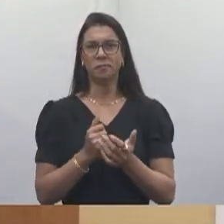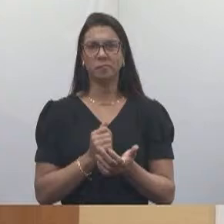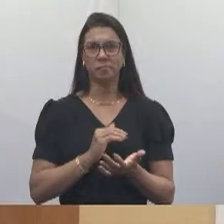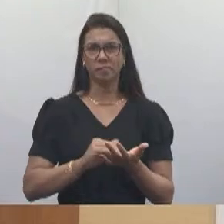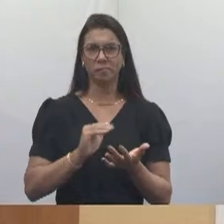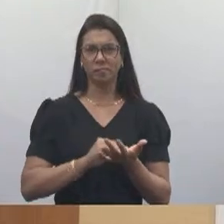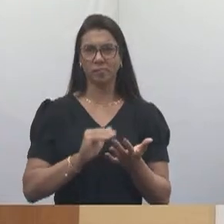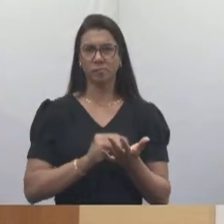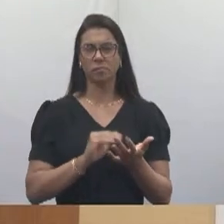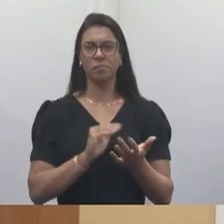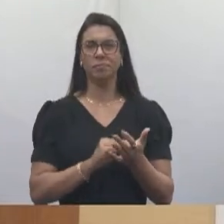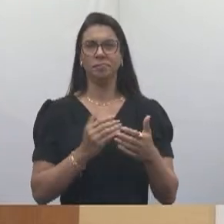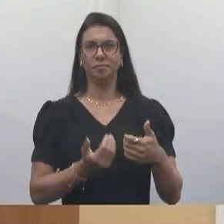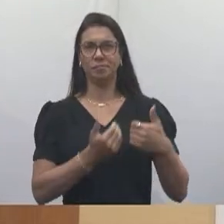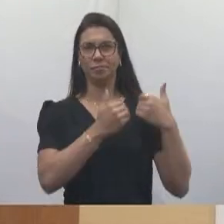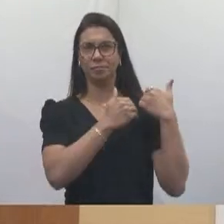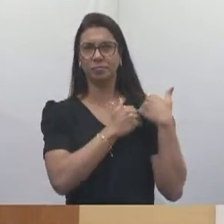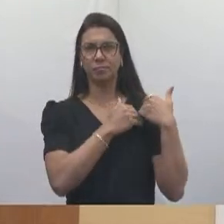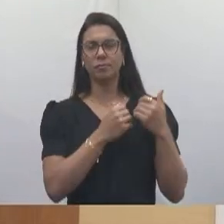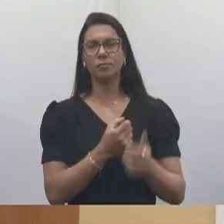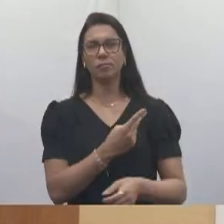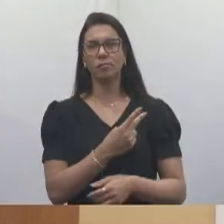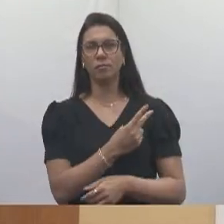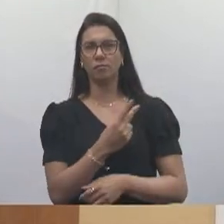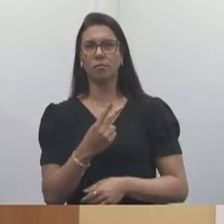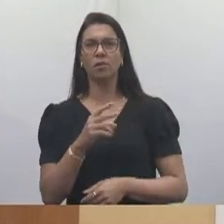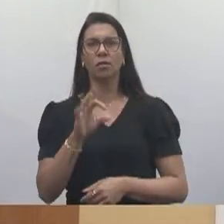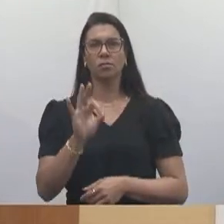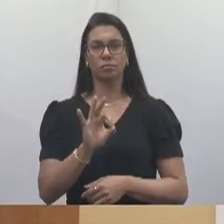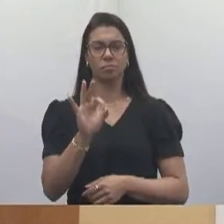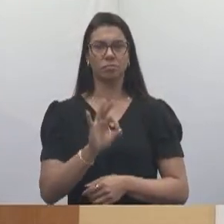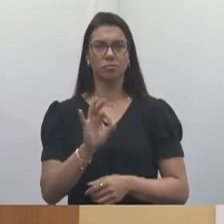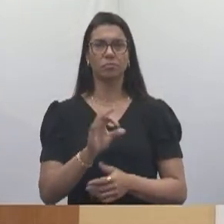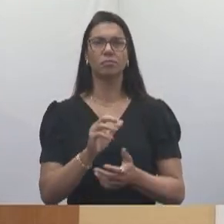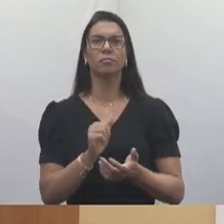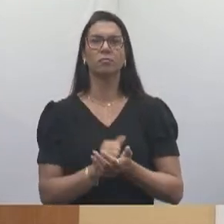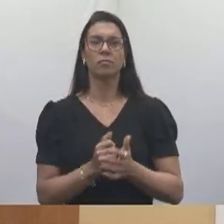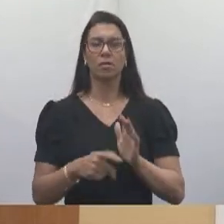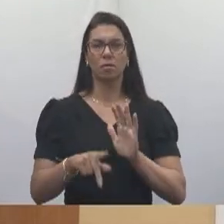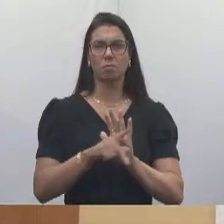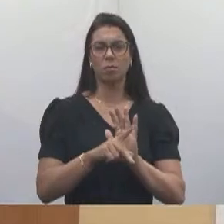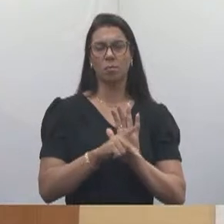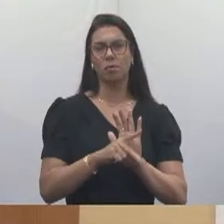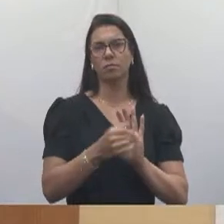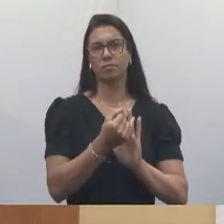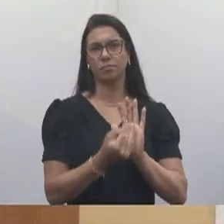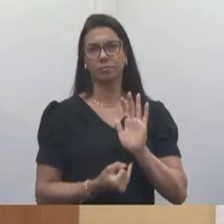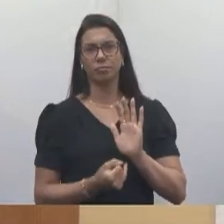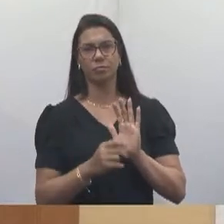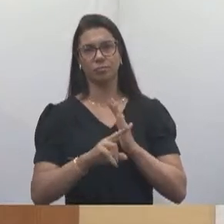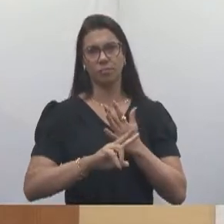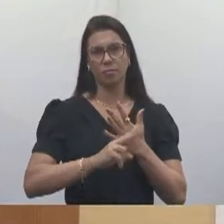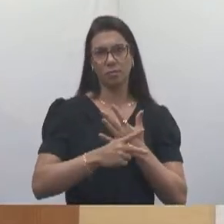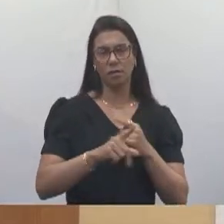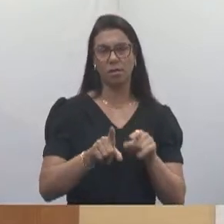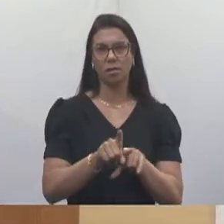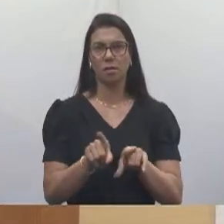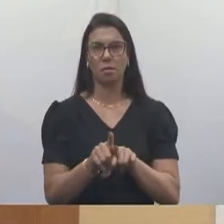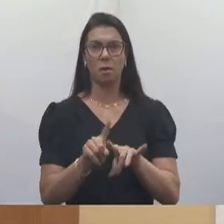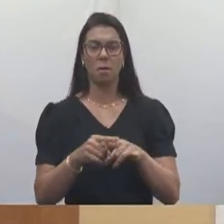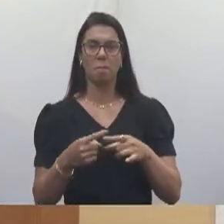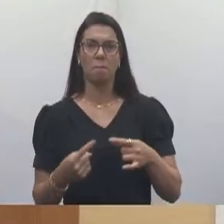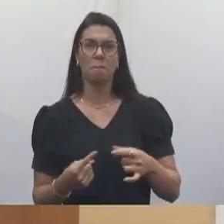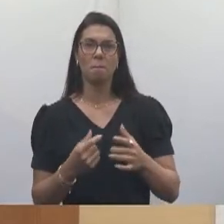ficou constatada a aplicação correspondente a 22% das receitas próprias de impostos e transferências. Nesse caso,